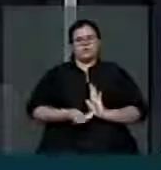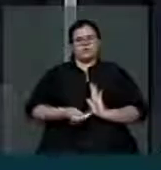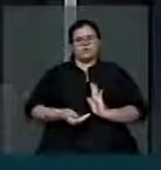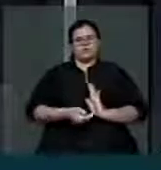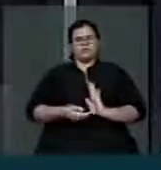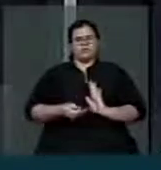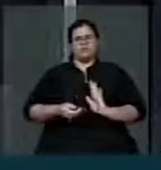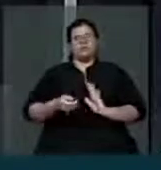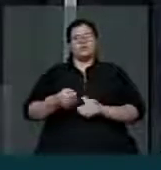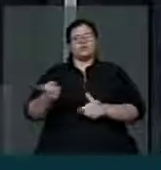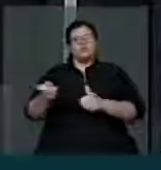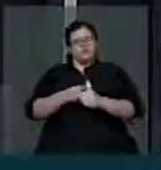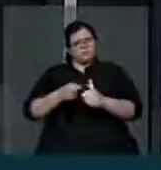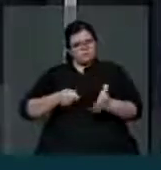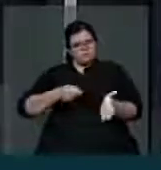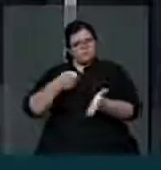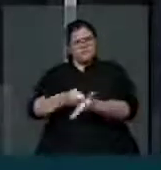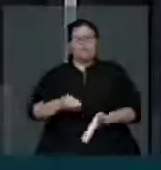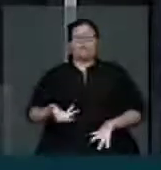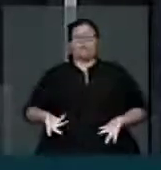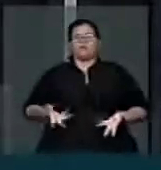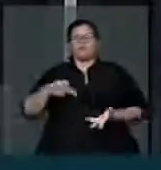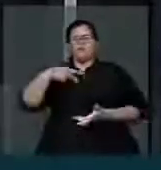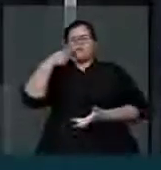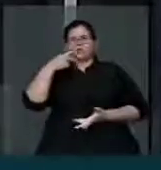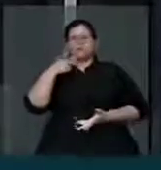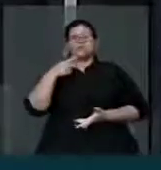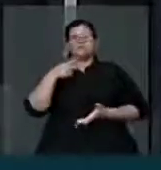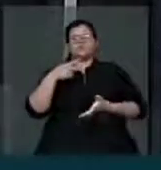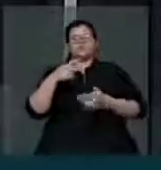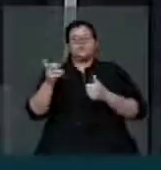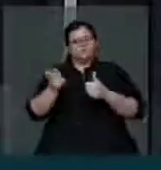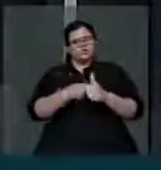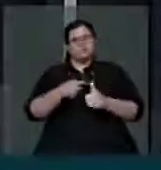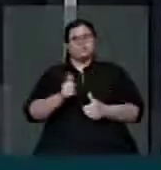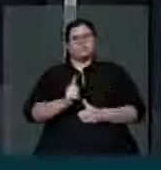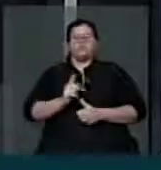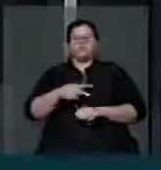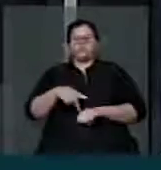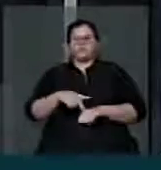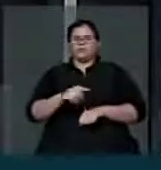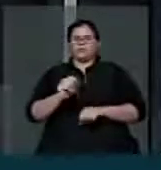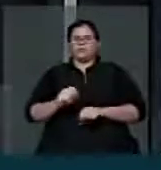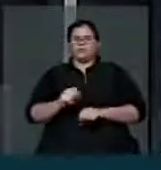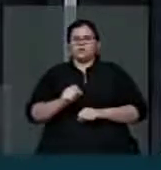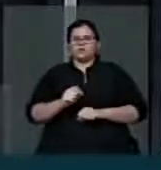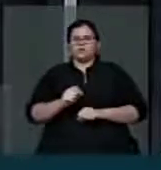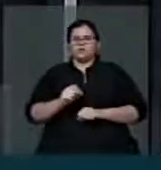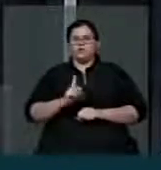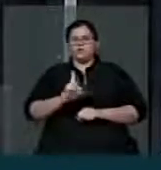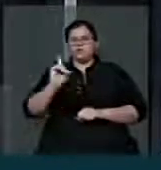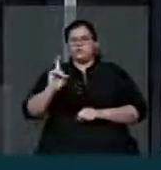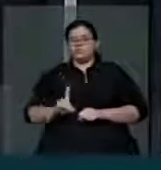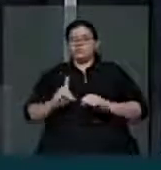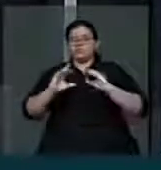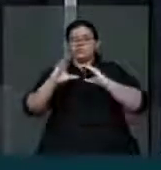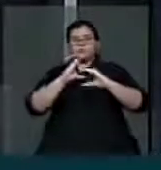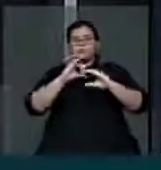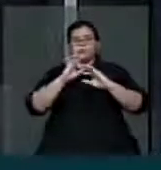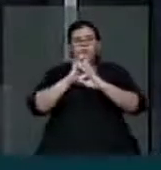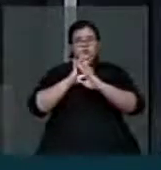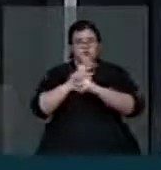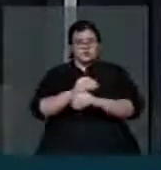pague essa dívida ao país, essa dívida política e social, que é de regulamentar a mídia, dando direito à comunicação para